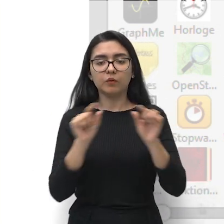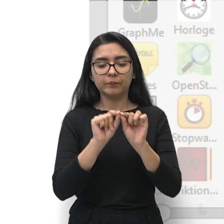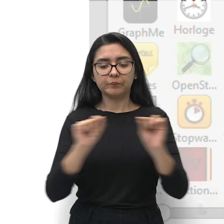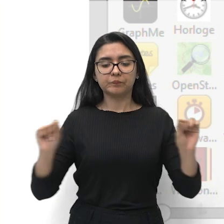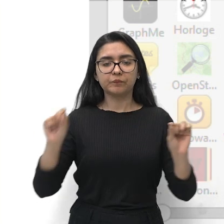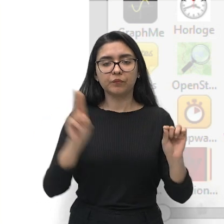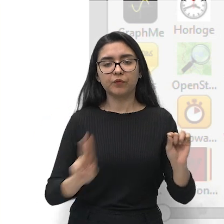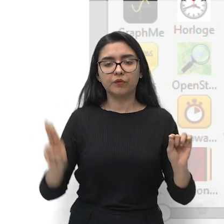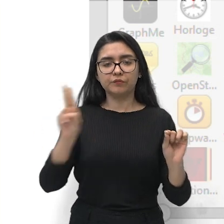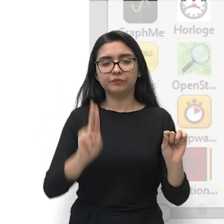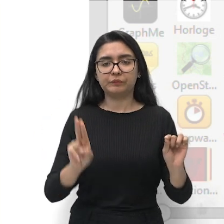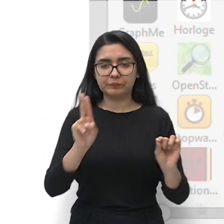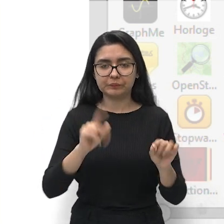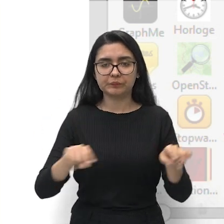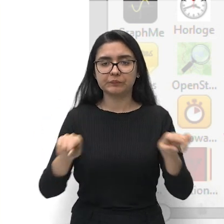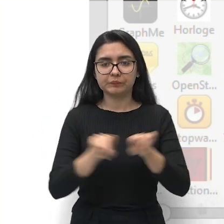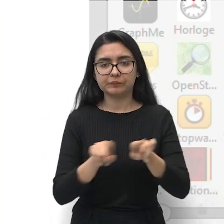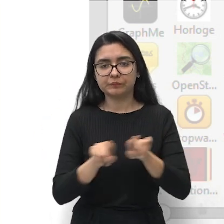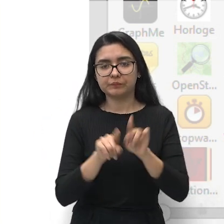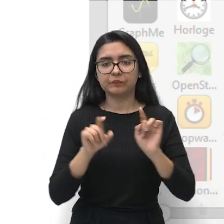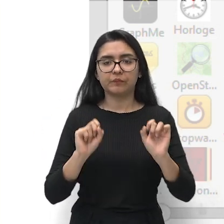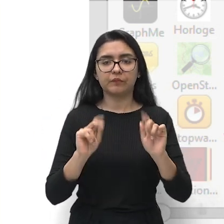aqui na reta.